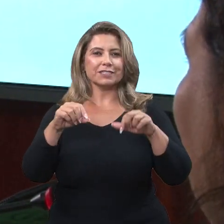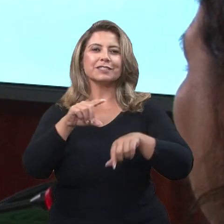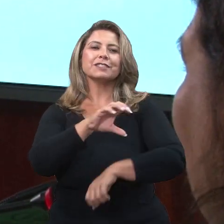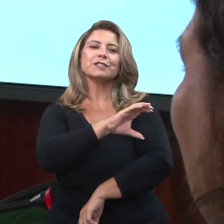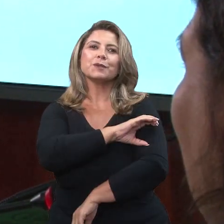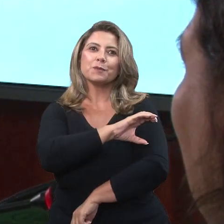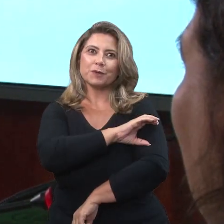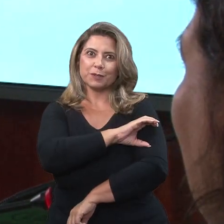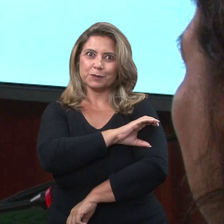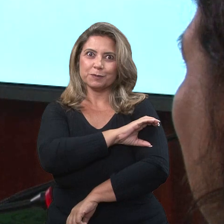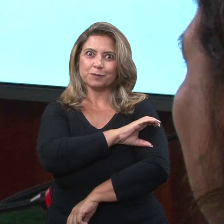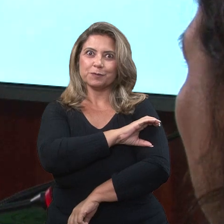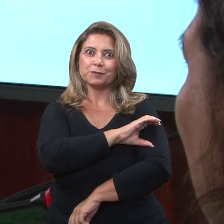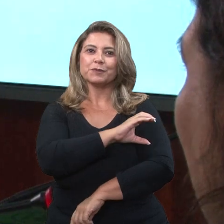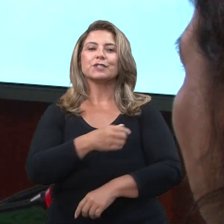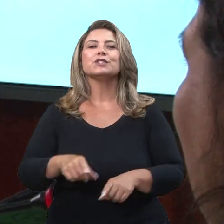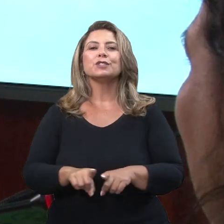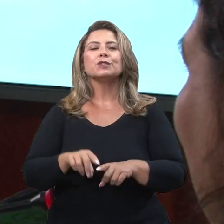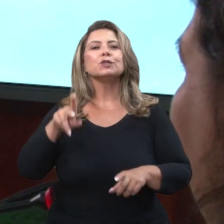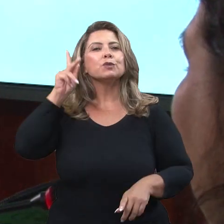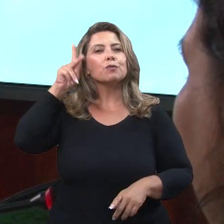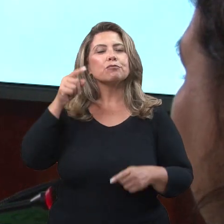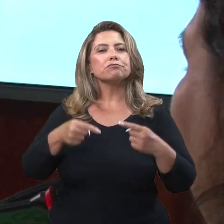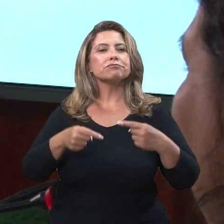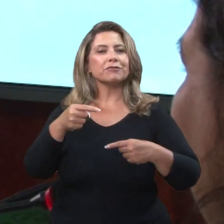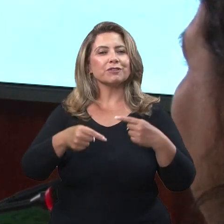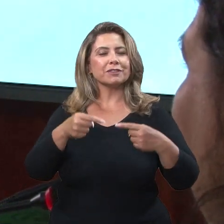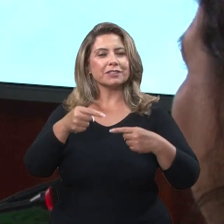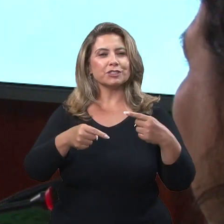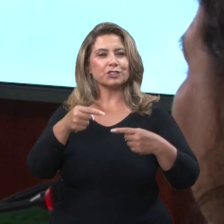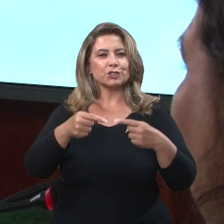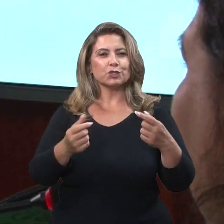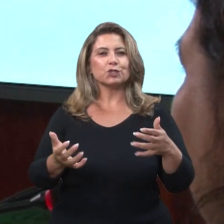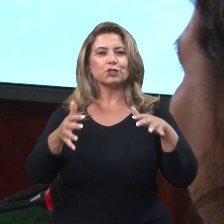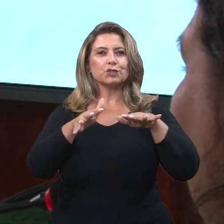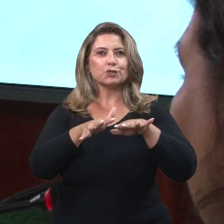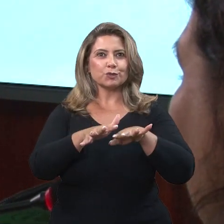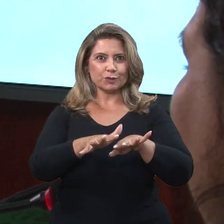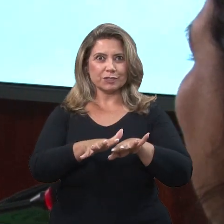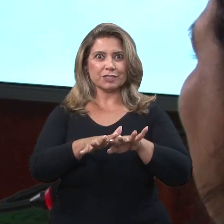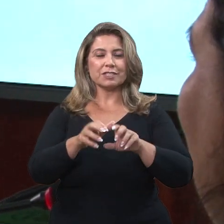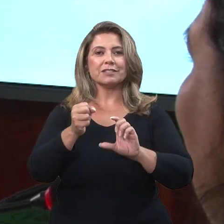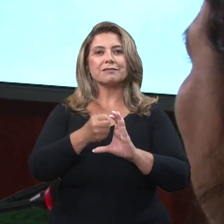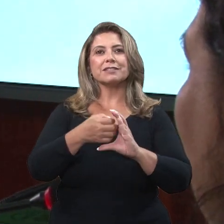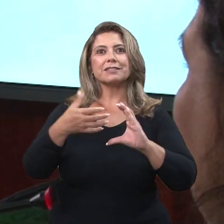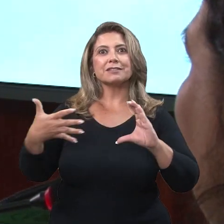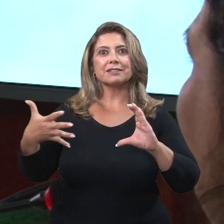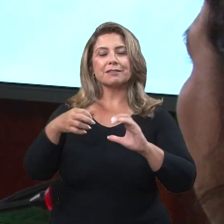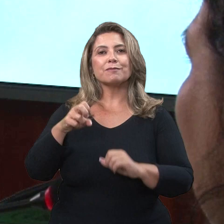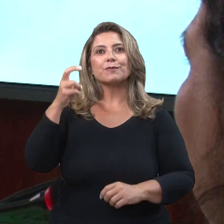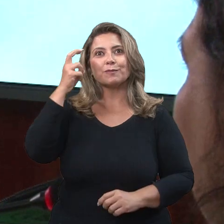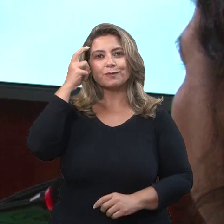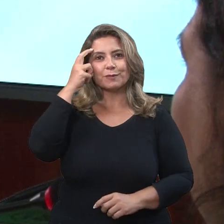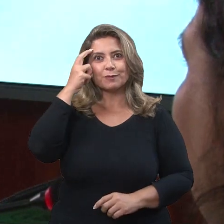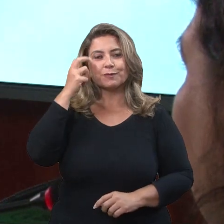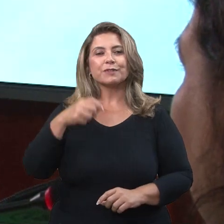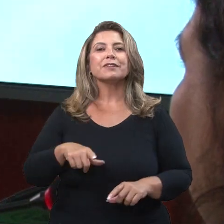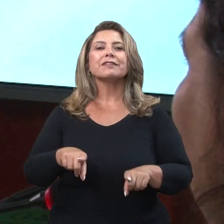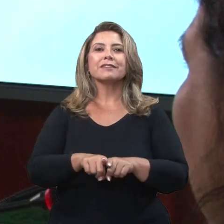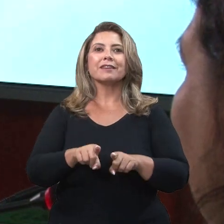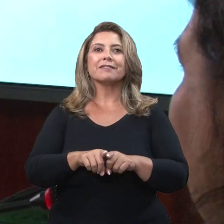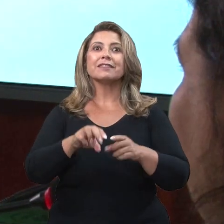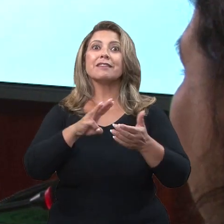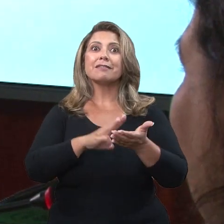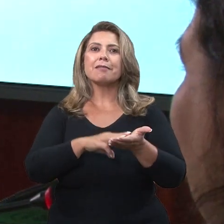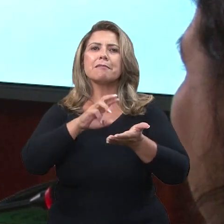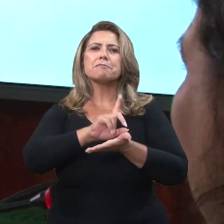coordenadora de Políticas Inclusivas da Pró-Reitoria de Extensão e Cultura e também é membro do Núcleo